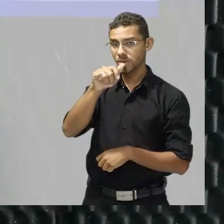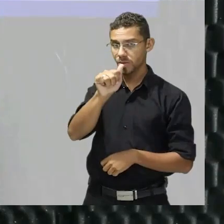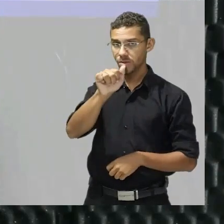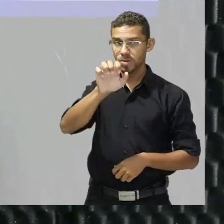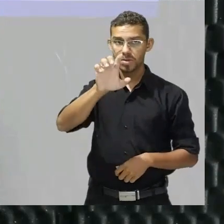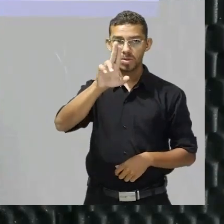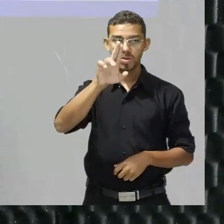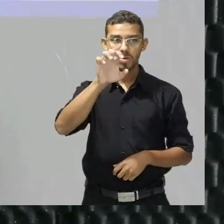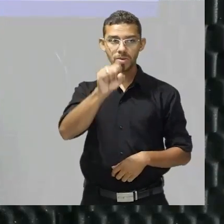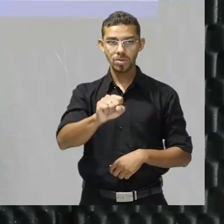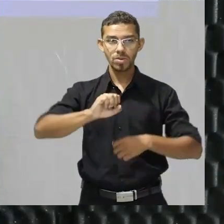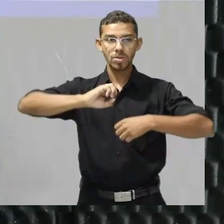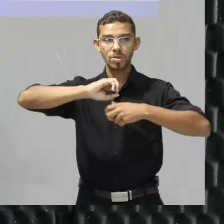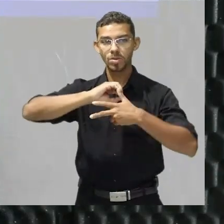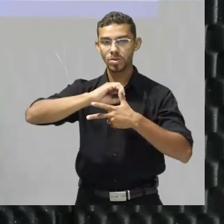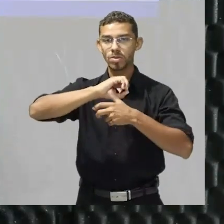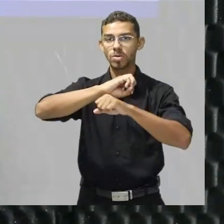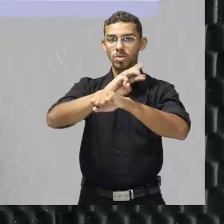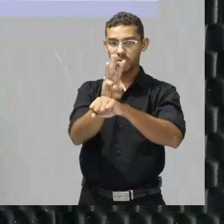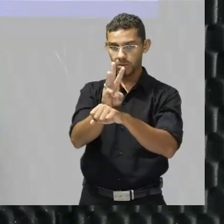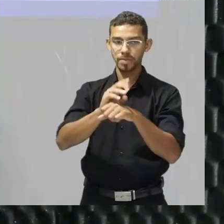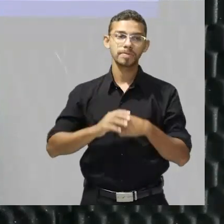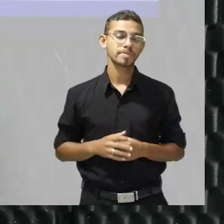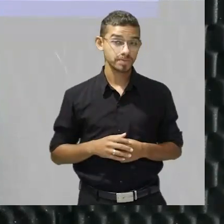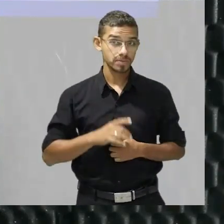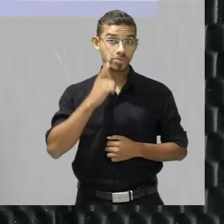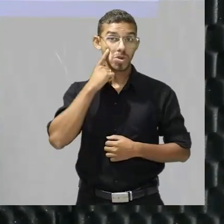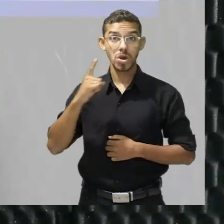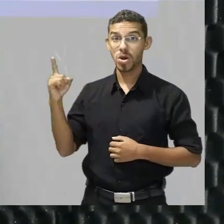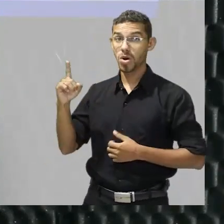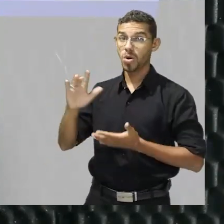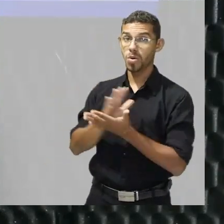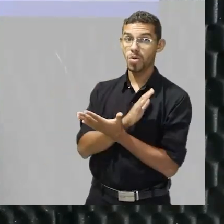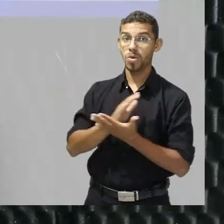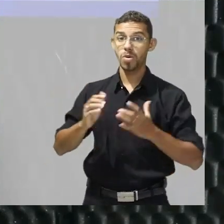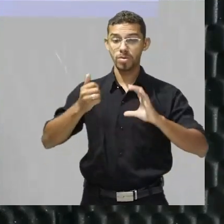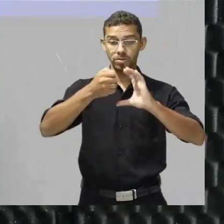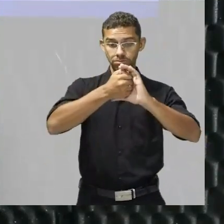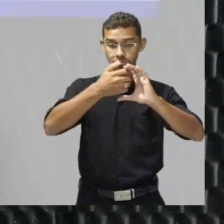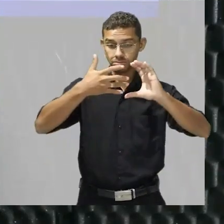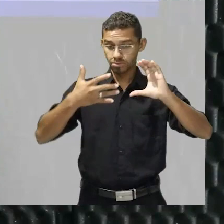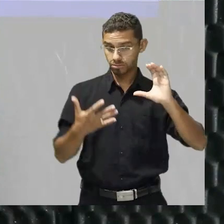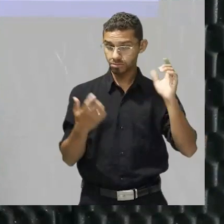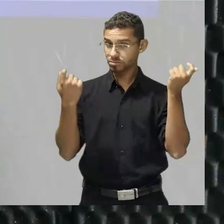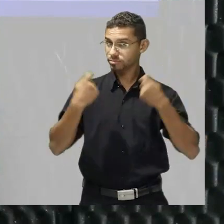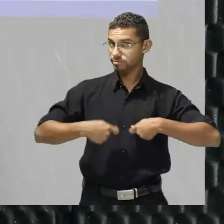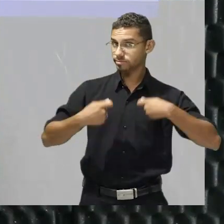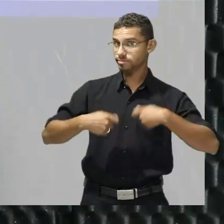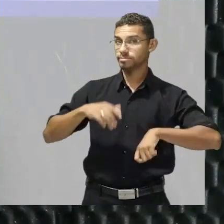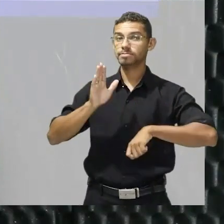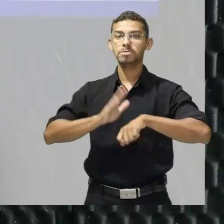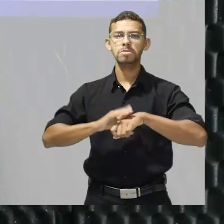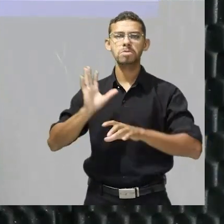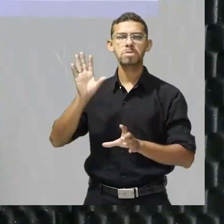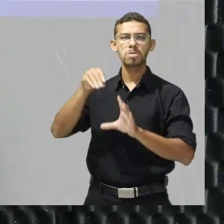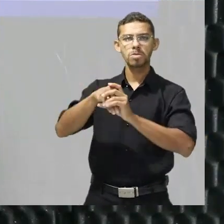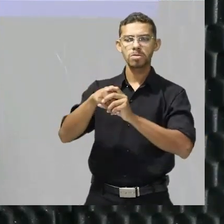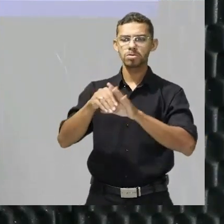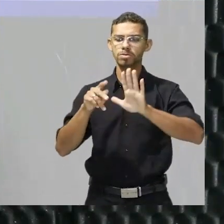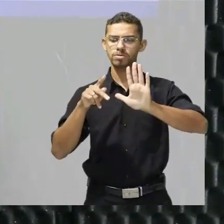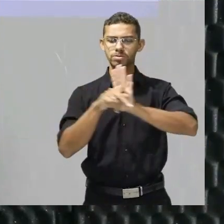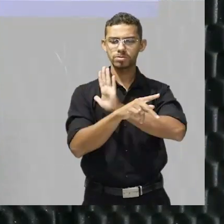pais então vamos ver aqui algumas características que devem aparecer no parágrafo de desenvolvimento